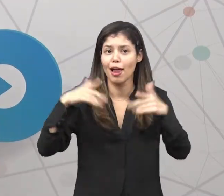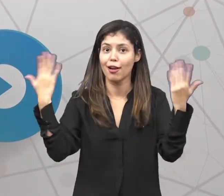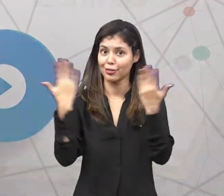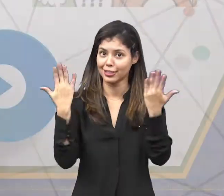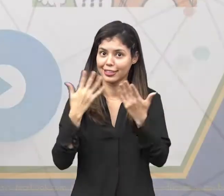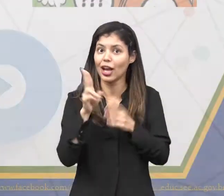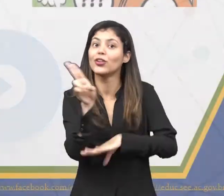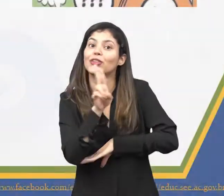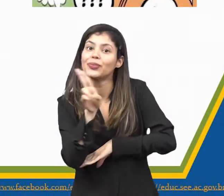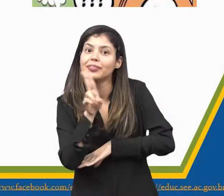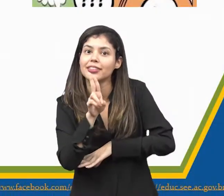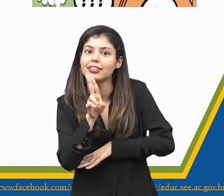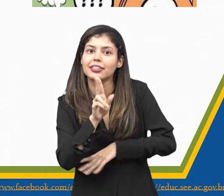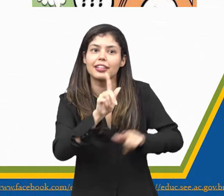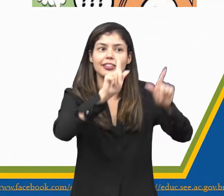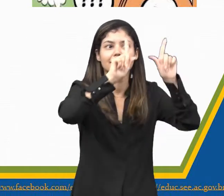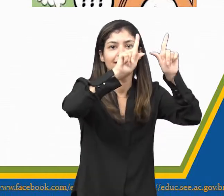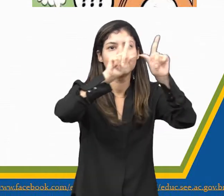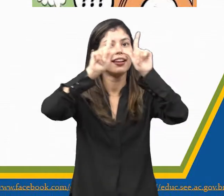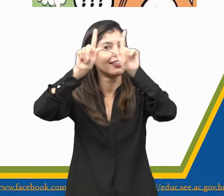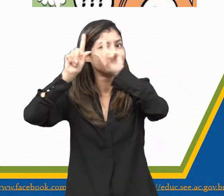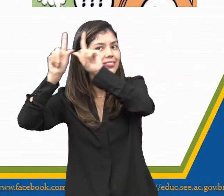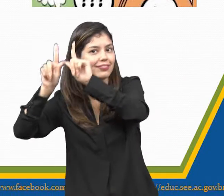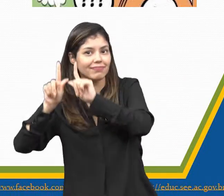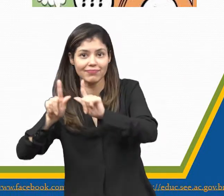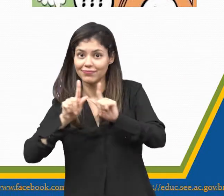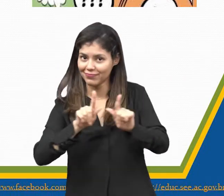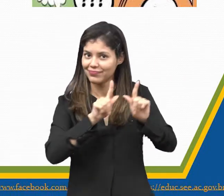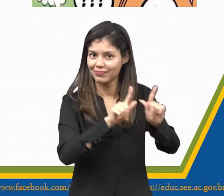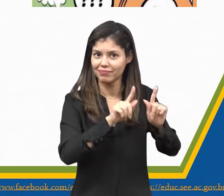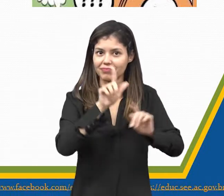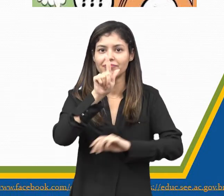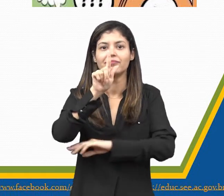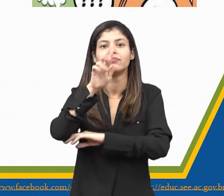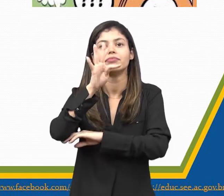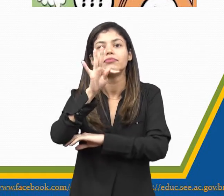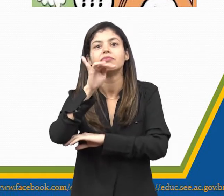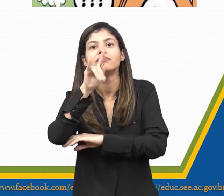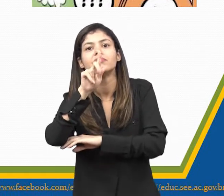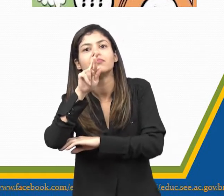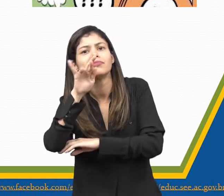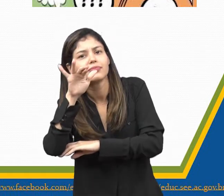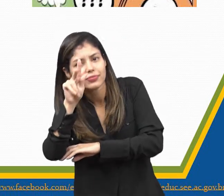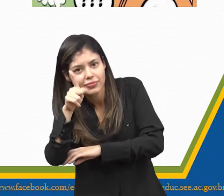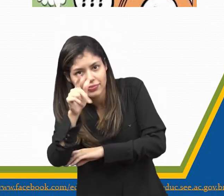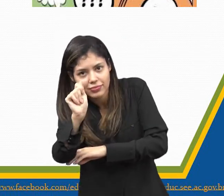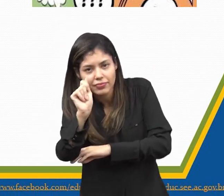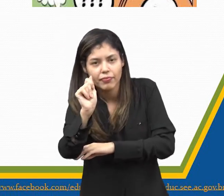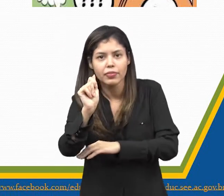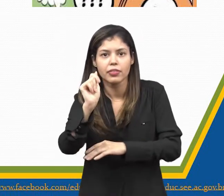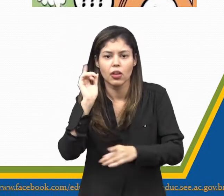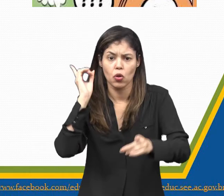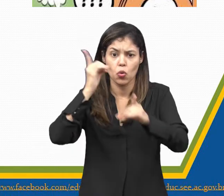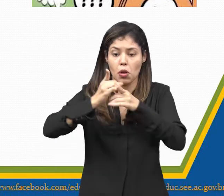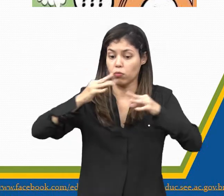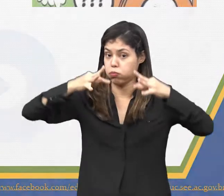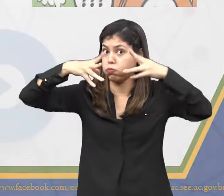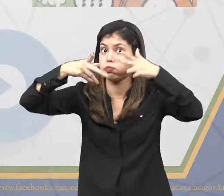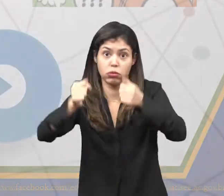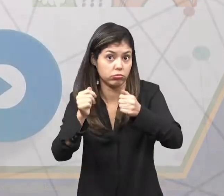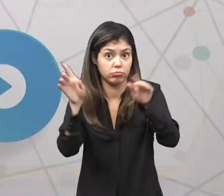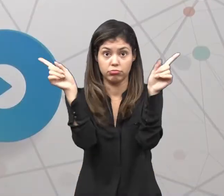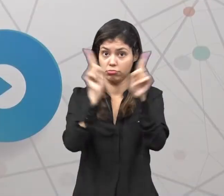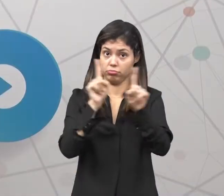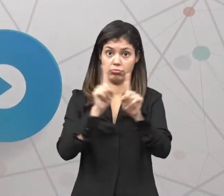hoje chama-se tirinha, que nós encontramos em alguns lugares. Esse não é em todos